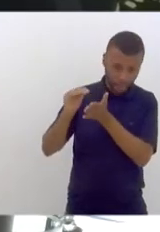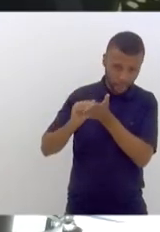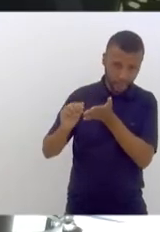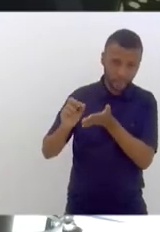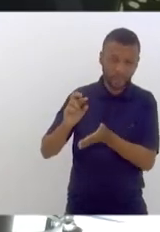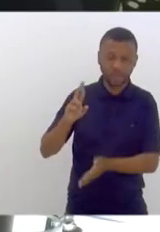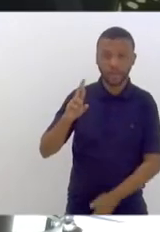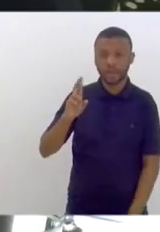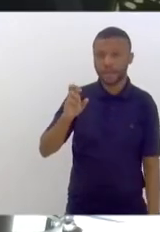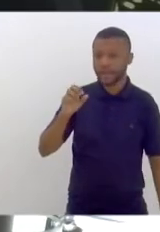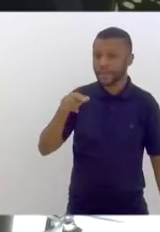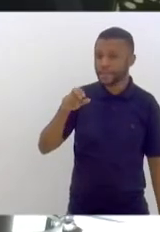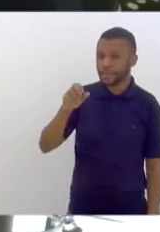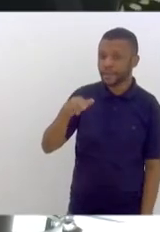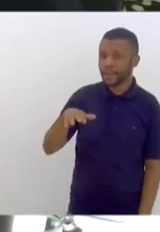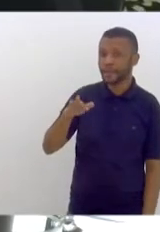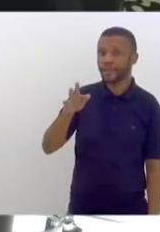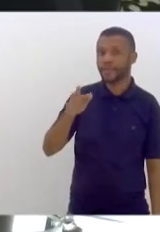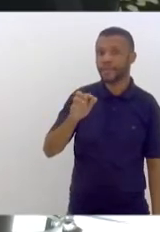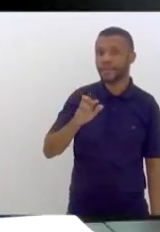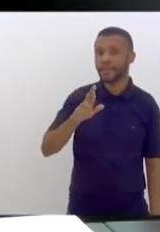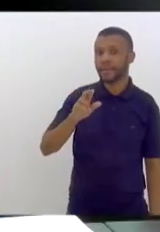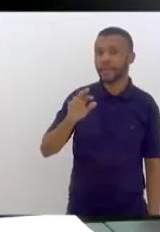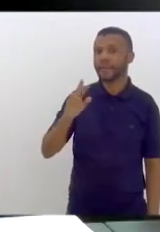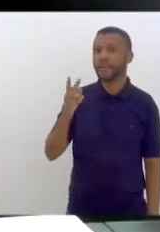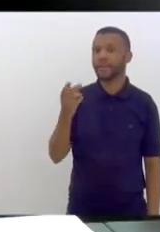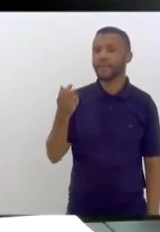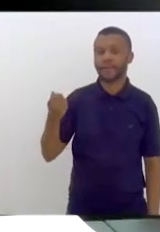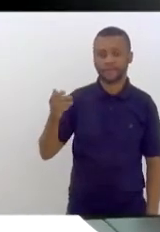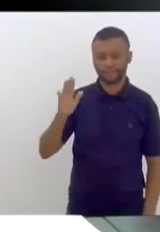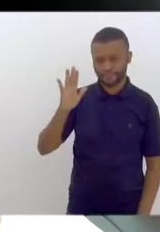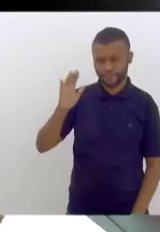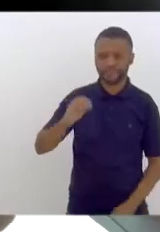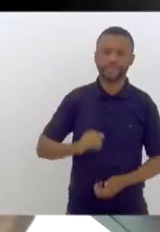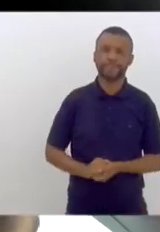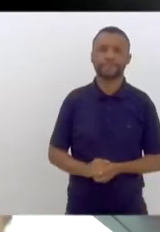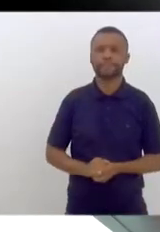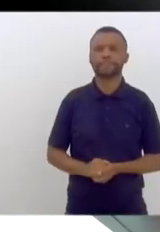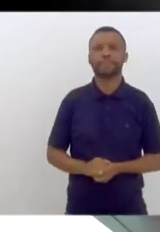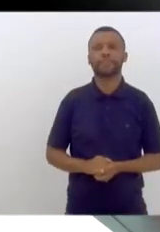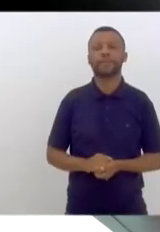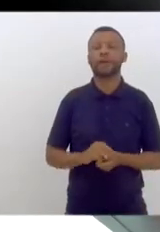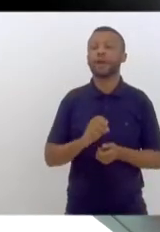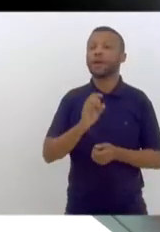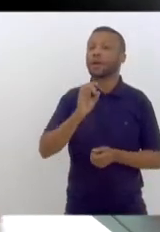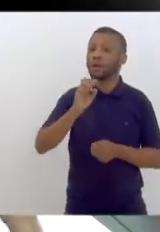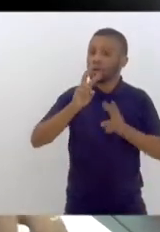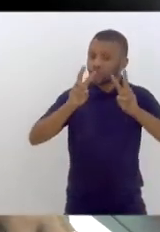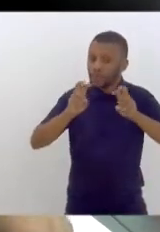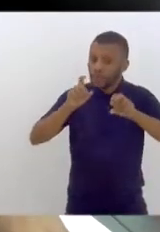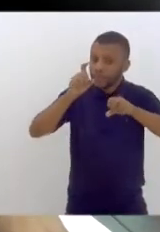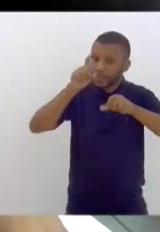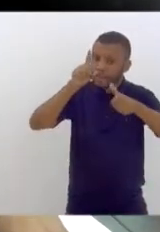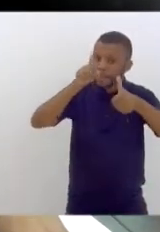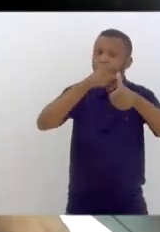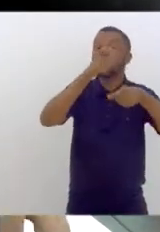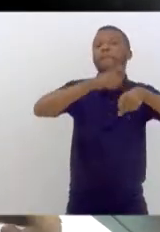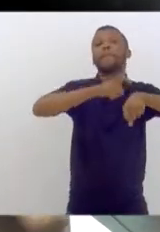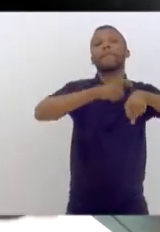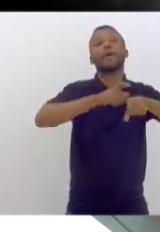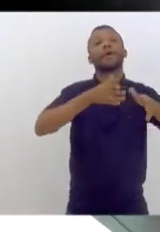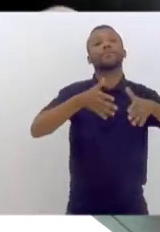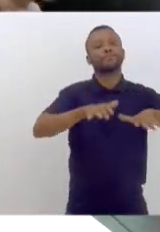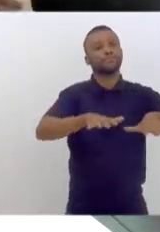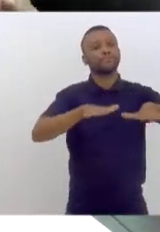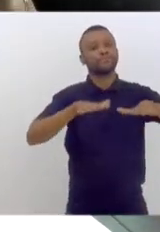Ferreirinha. Presidente, breve, antes da minha explanação, o senhor pretende, nessa primeira parte da audiência, falar